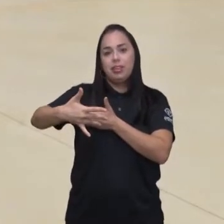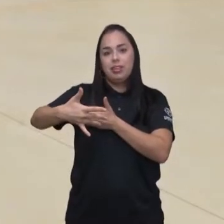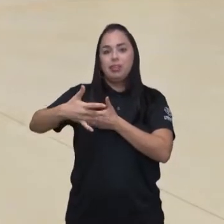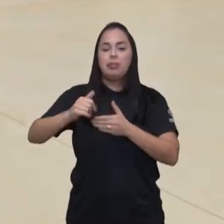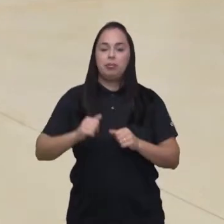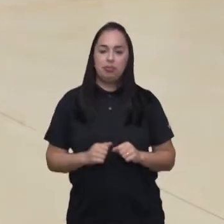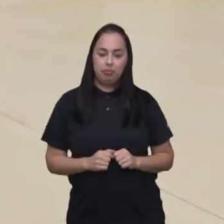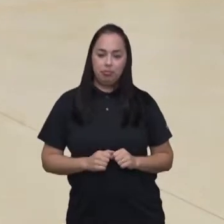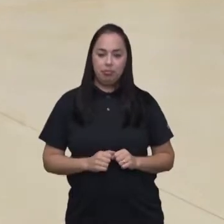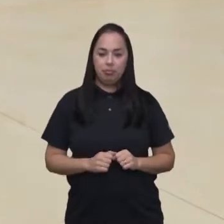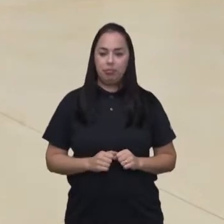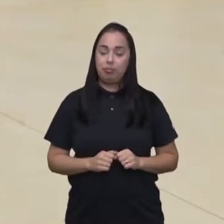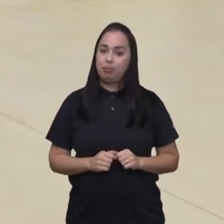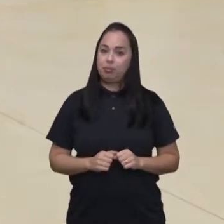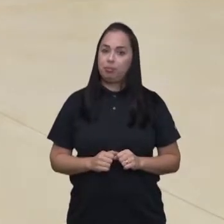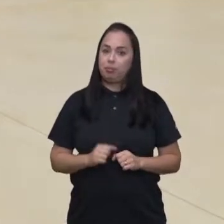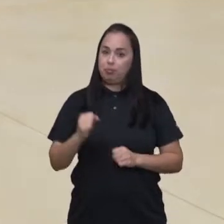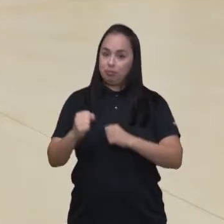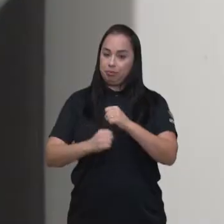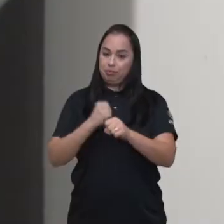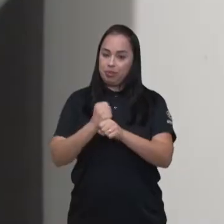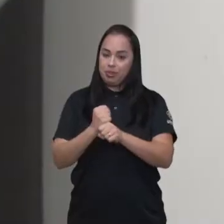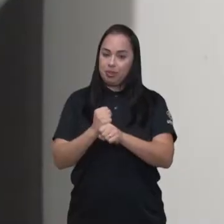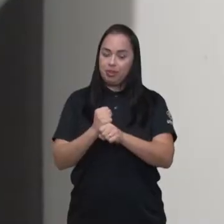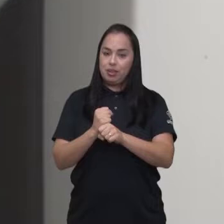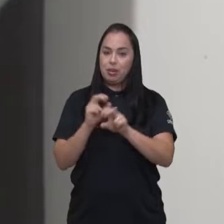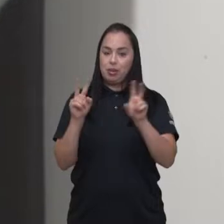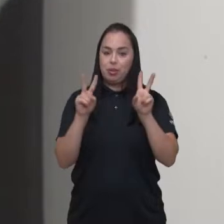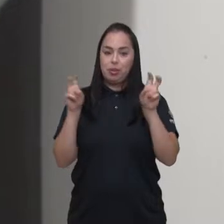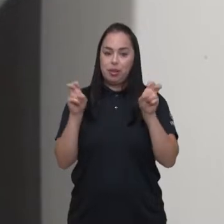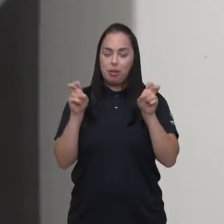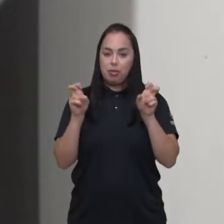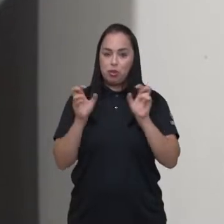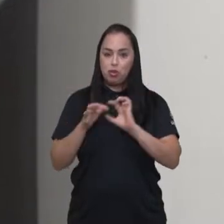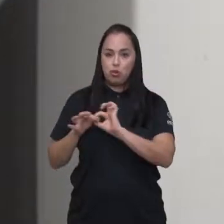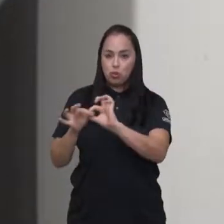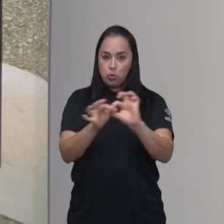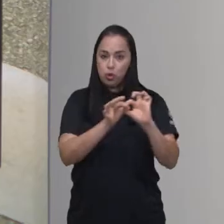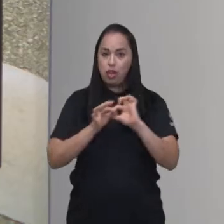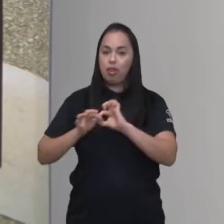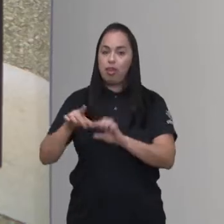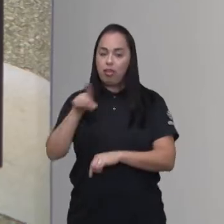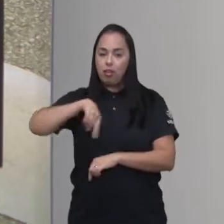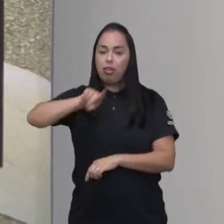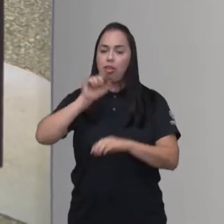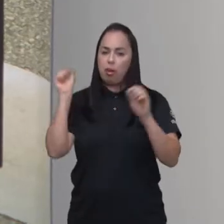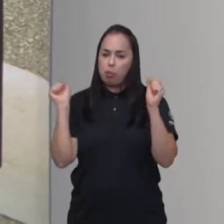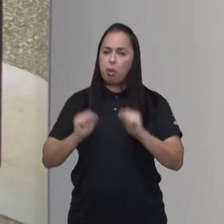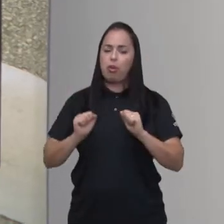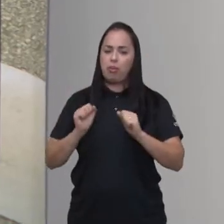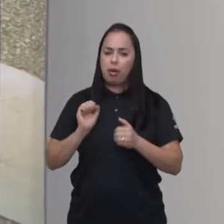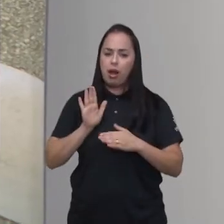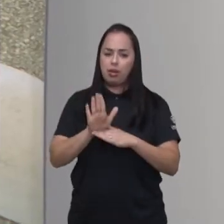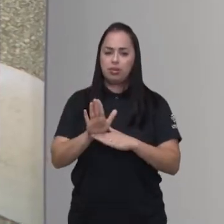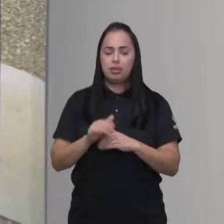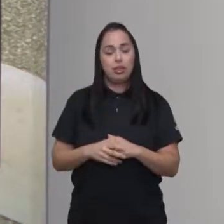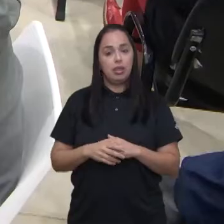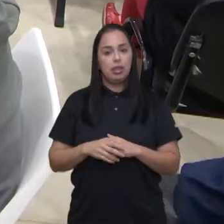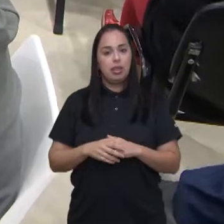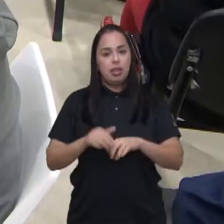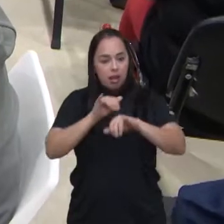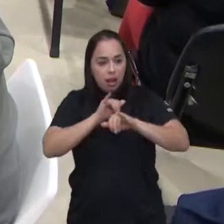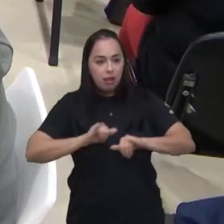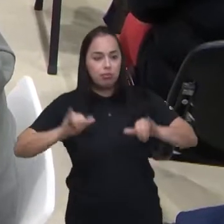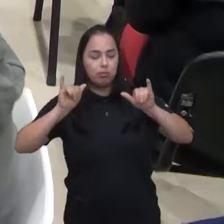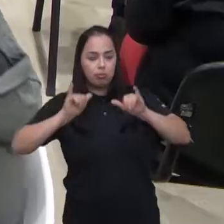todos esses conceitos que são lançados do maior Amarelo este ano a campanha teve como tema a frase juntos salvamos Vidas